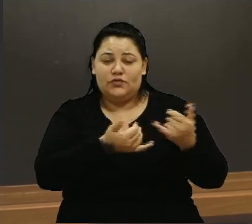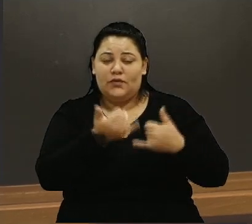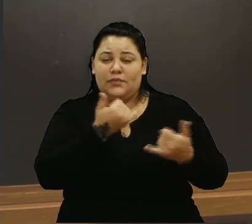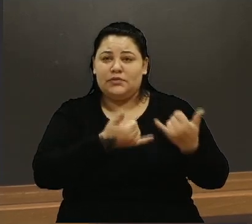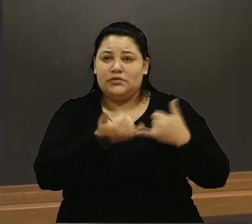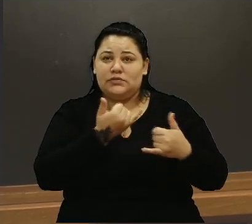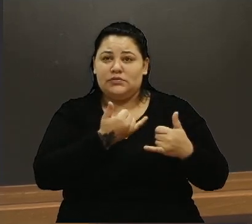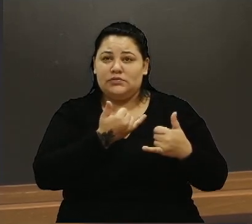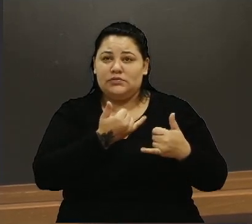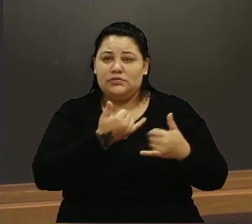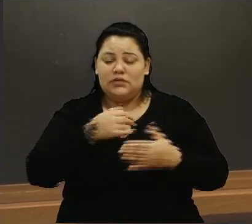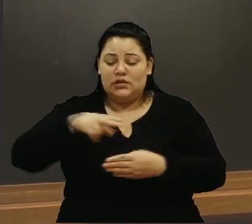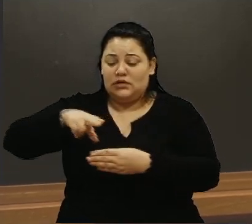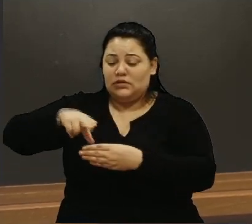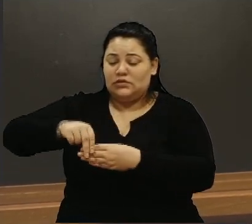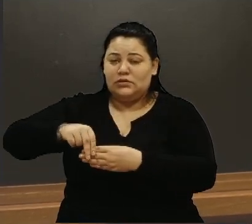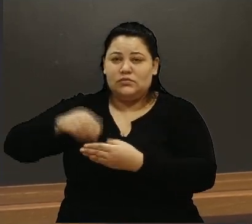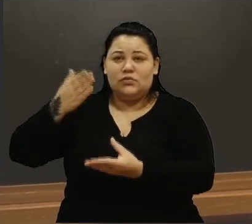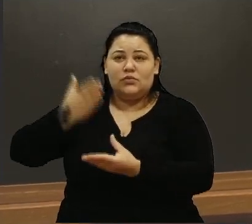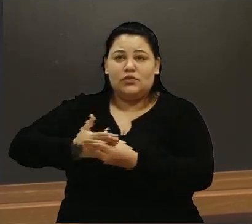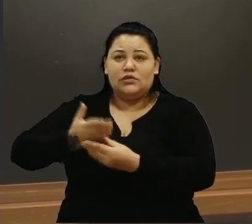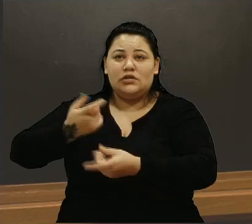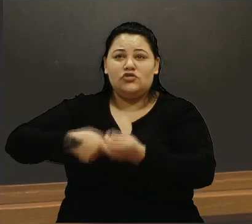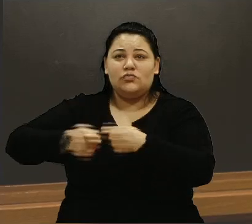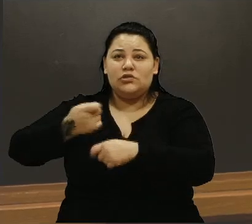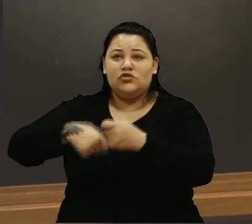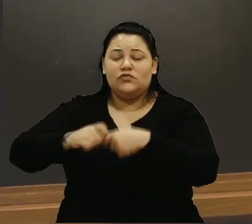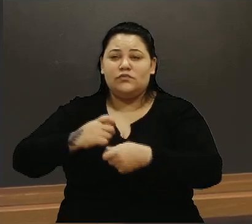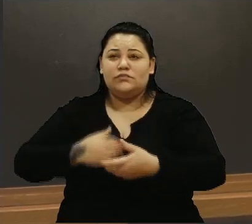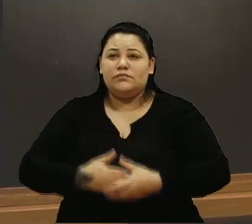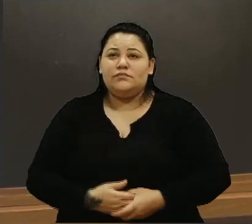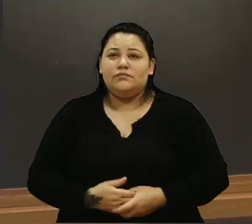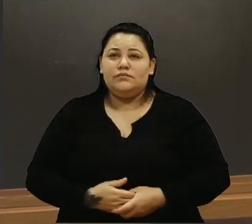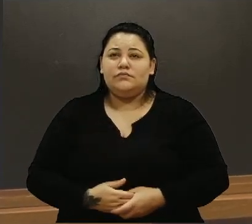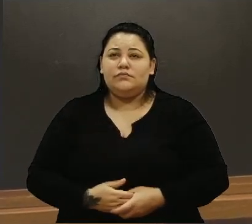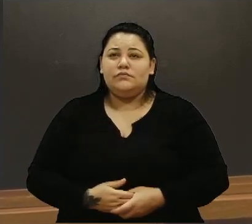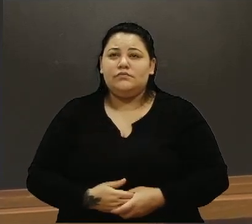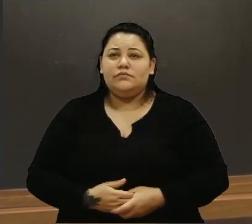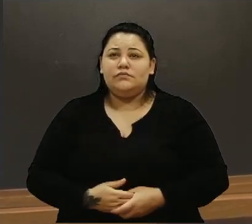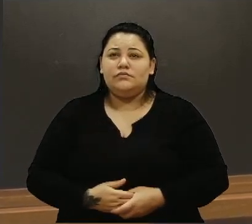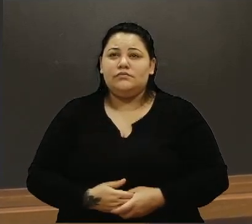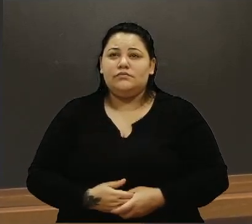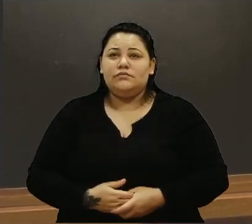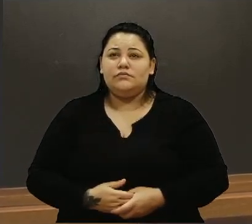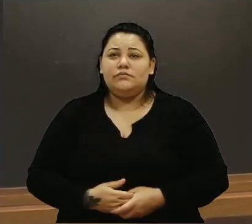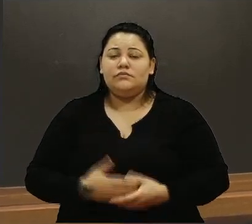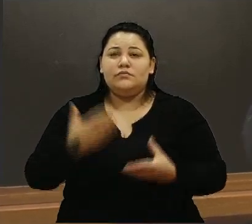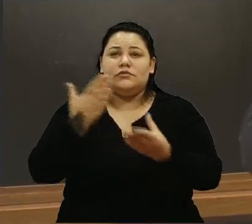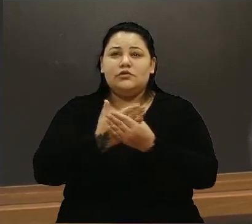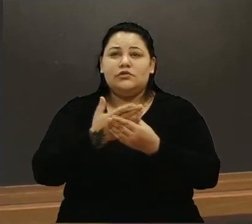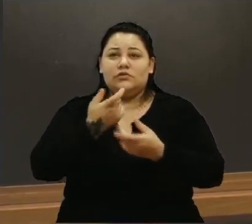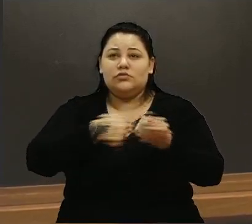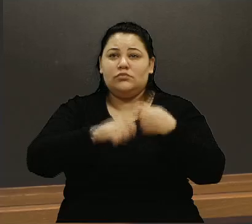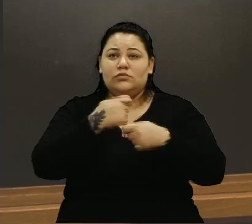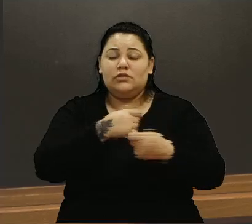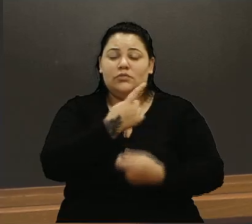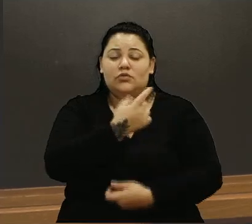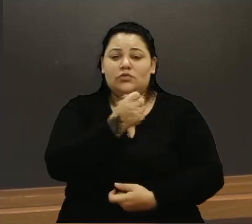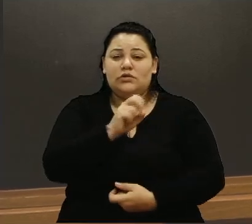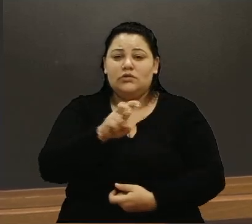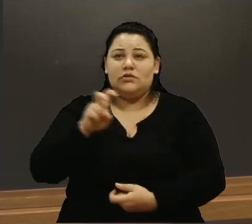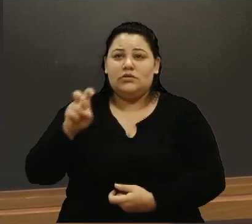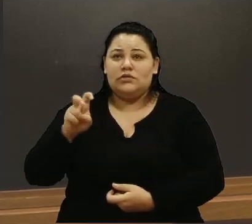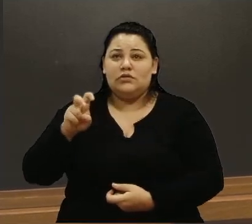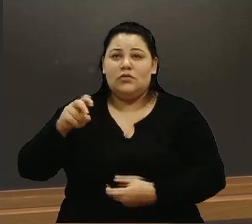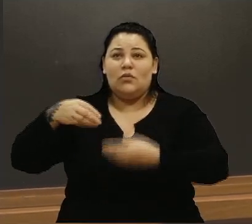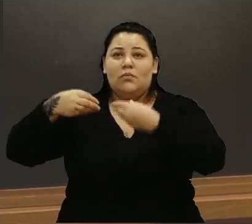informações, anexamos um processo administrativo. O processo administrativo tem 1.855 páginas.